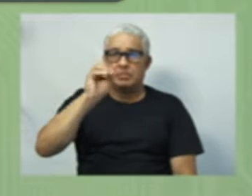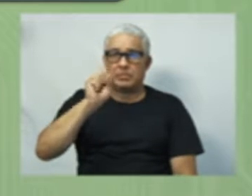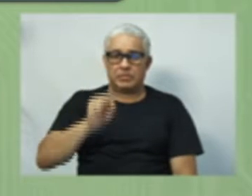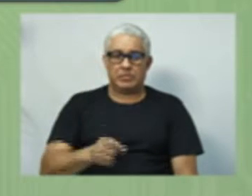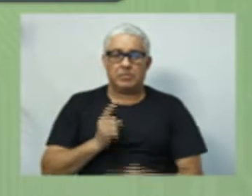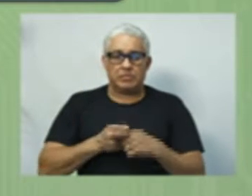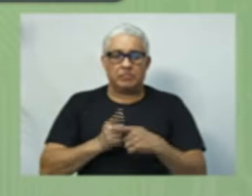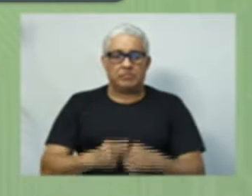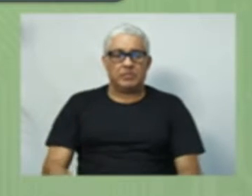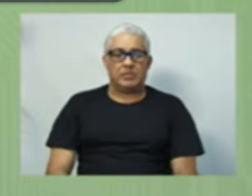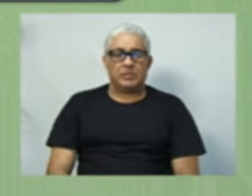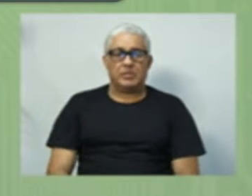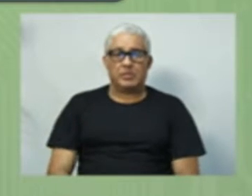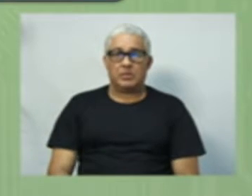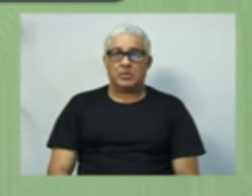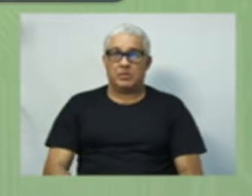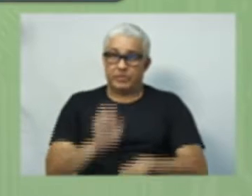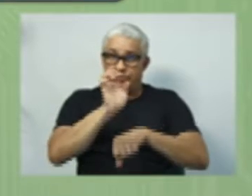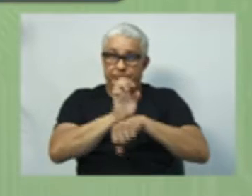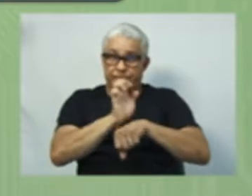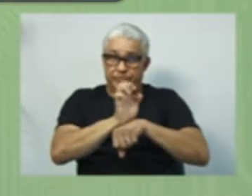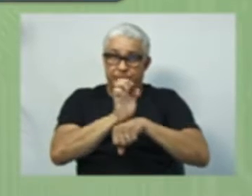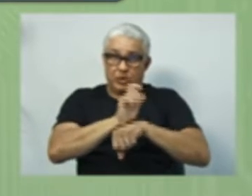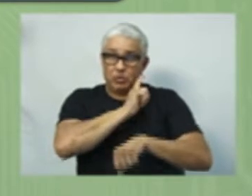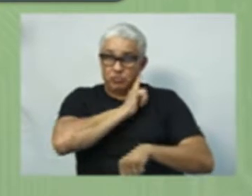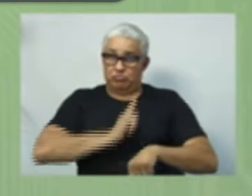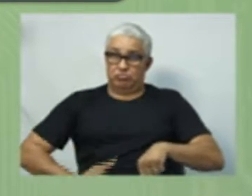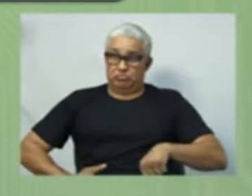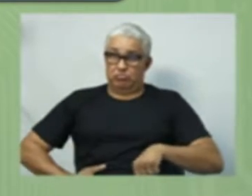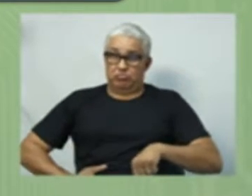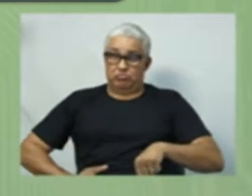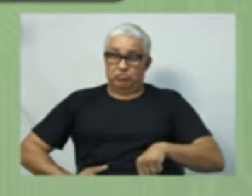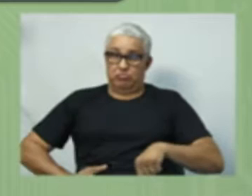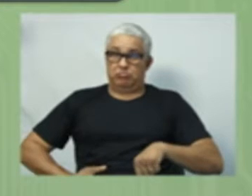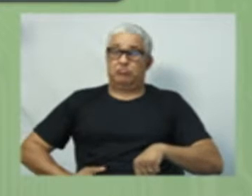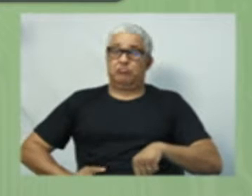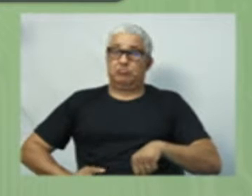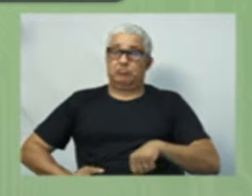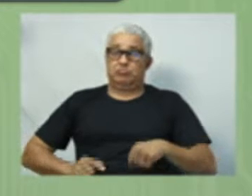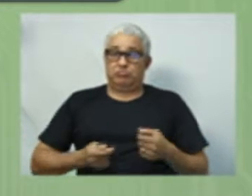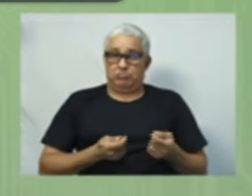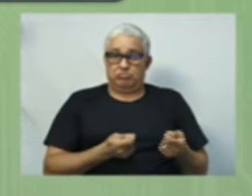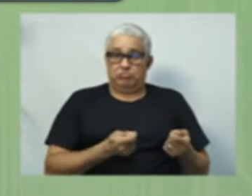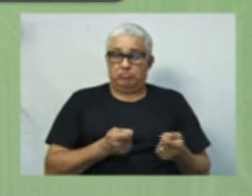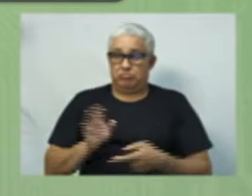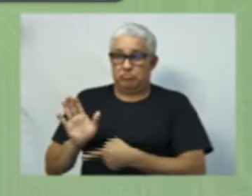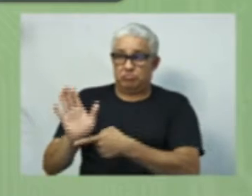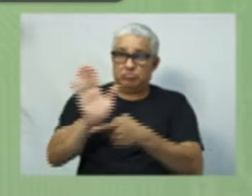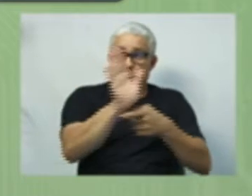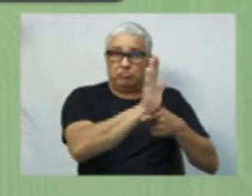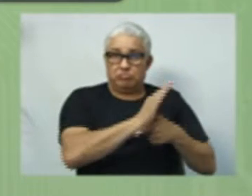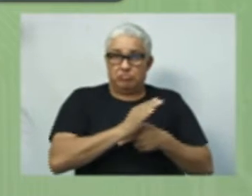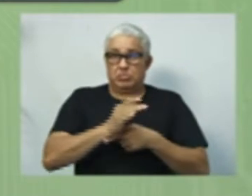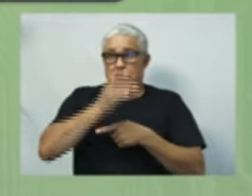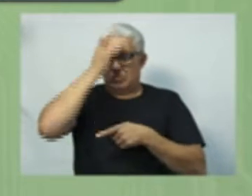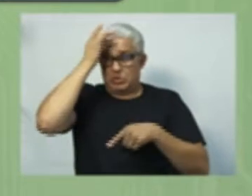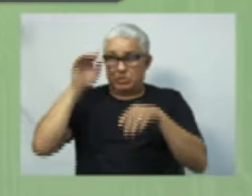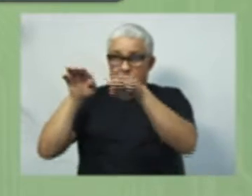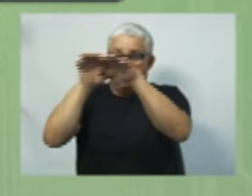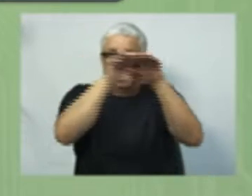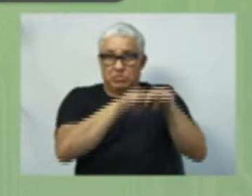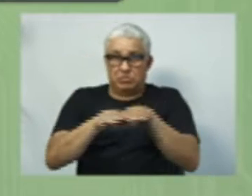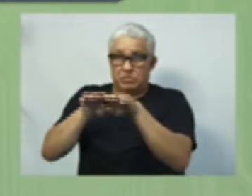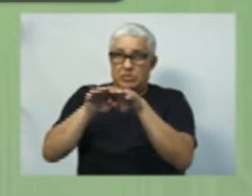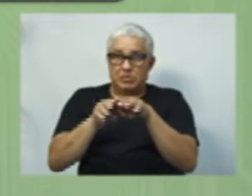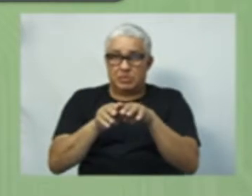tributos para isso aqui, ó, para que o Estado preste serviço aos cidadãos. seria impossível o governo